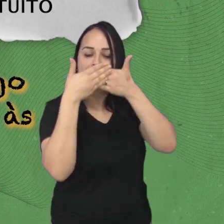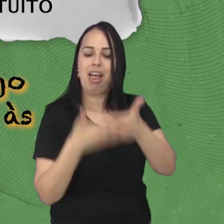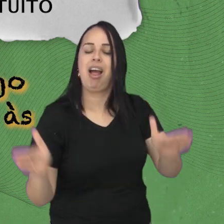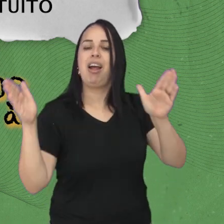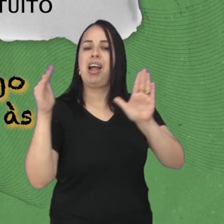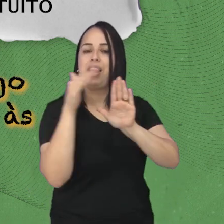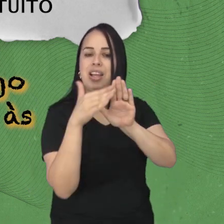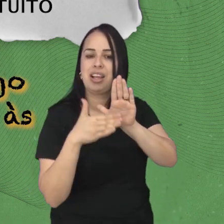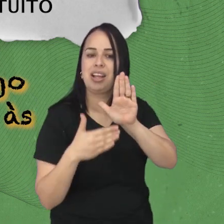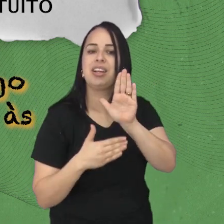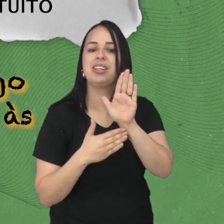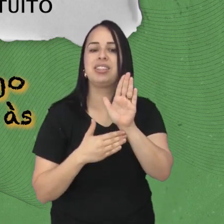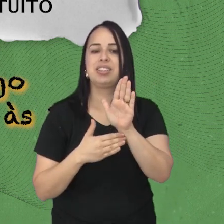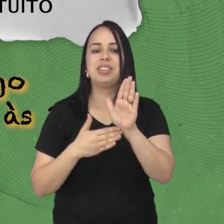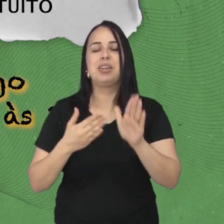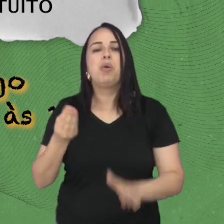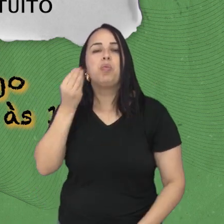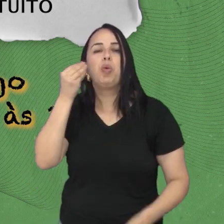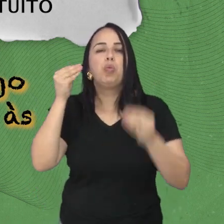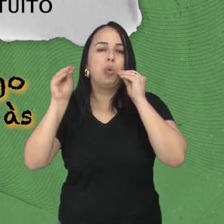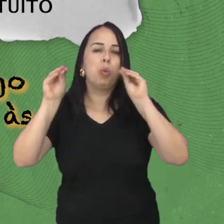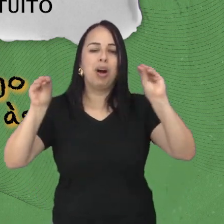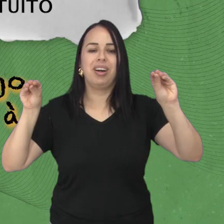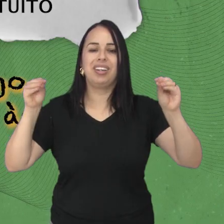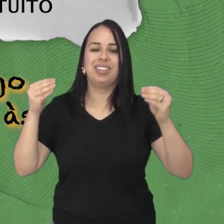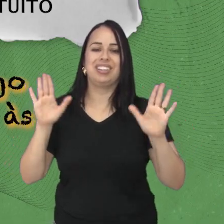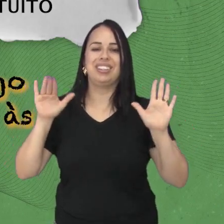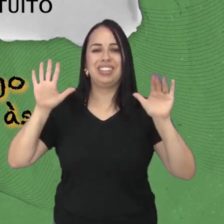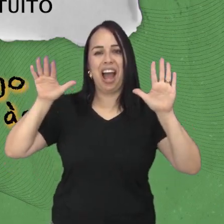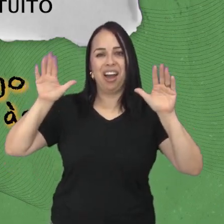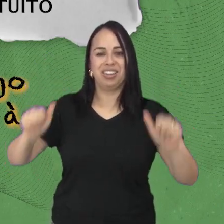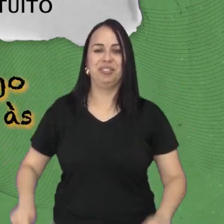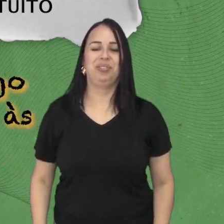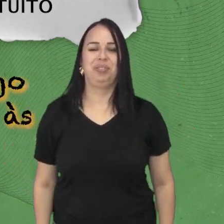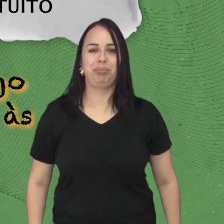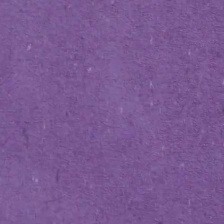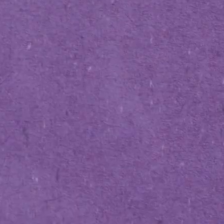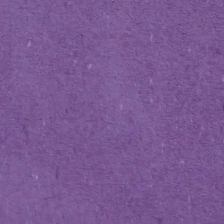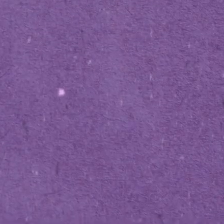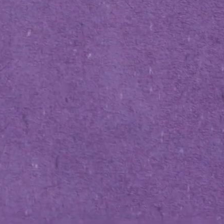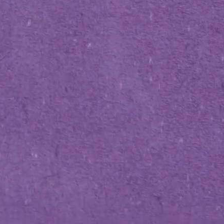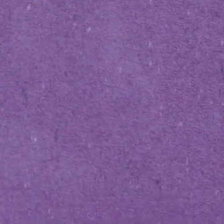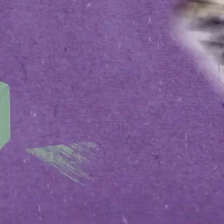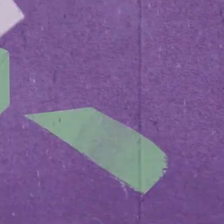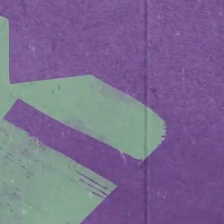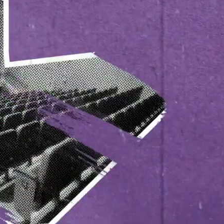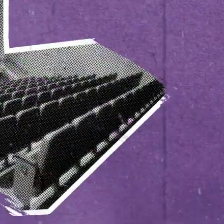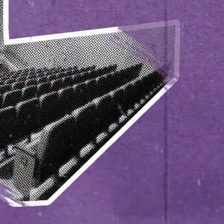2024 neste parque, um beijo, tchau!